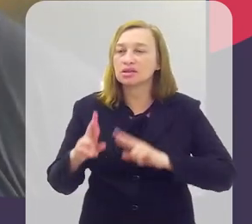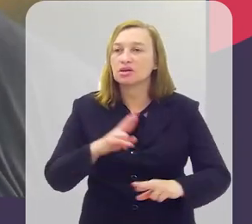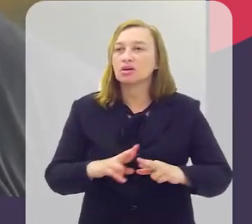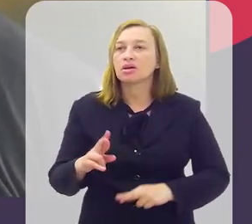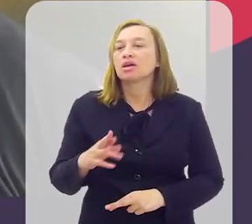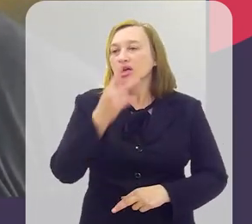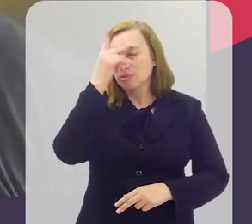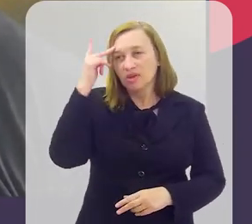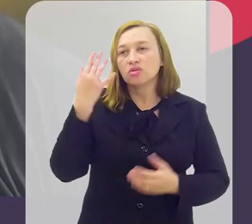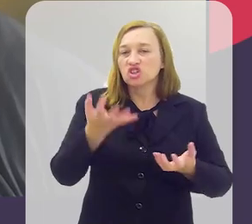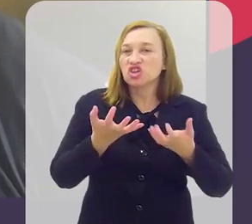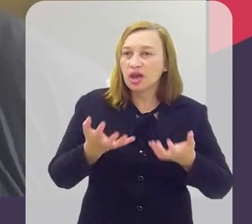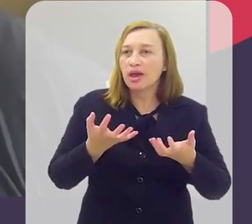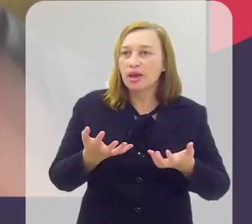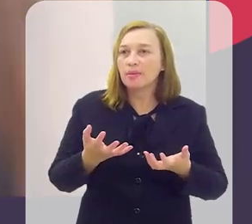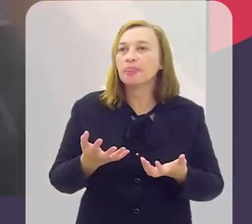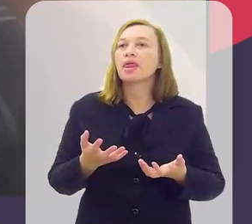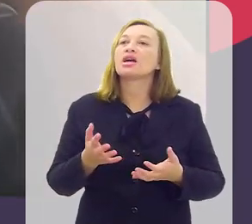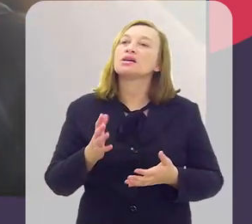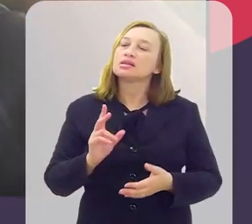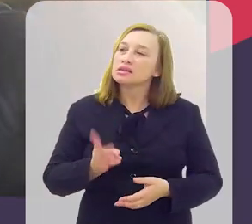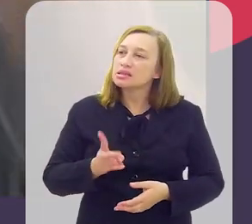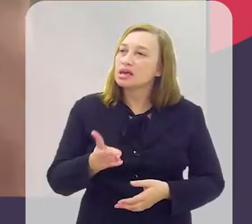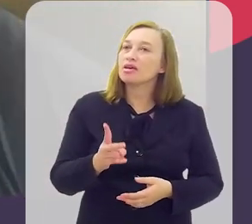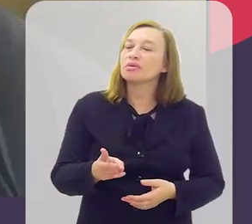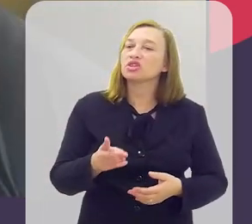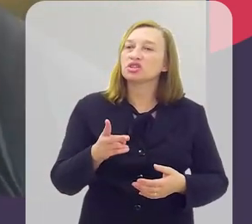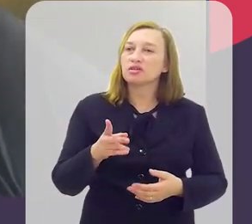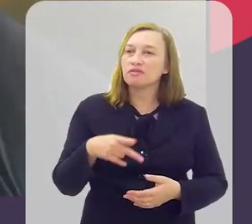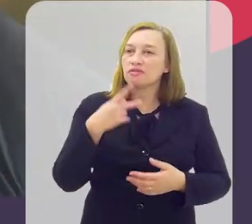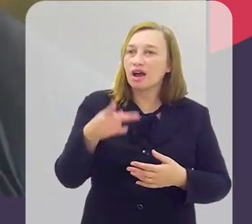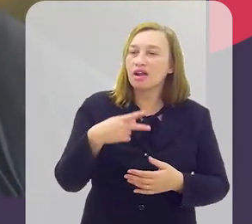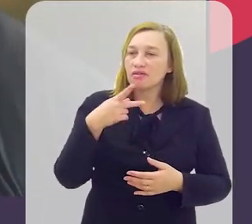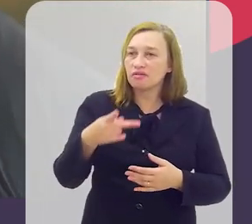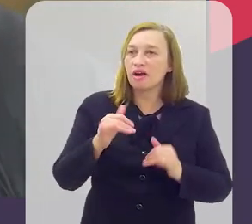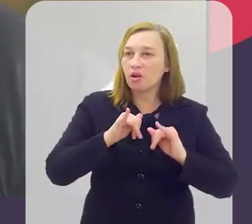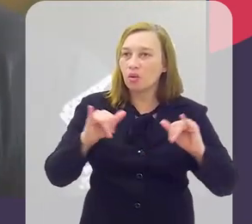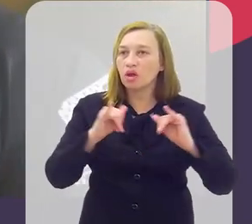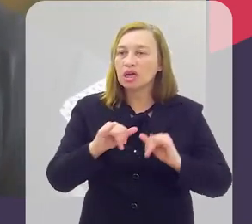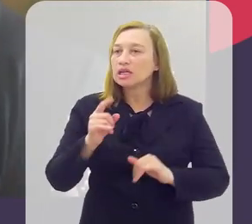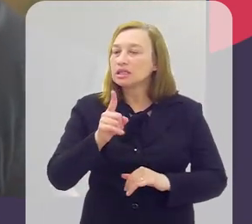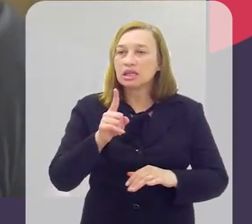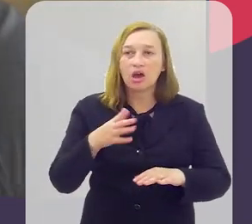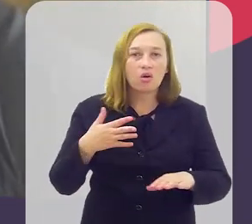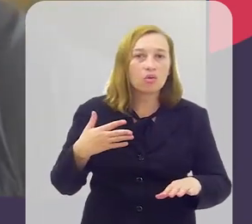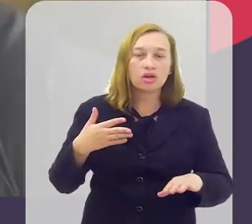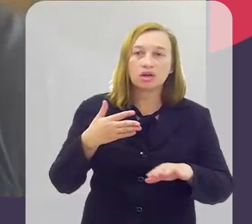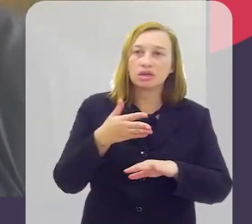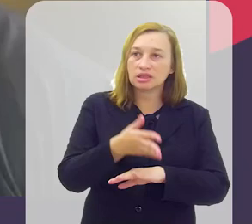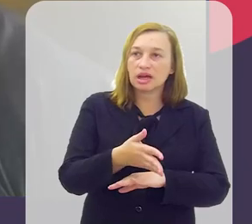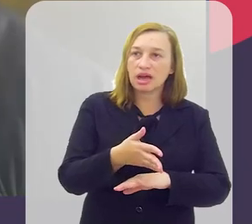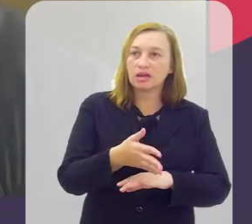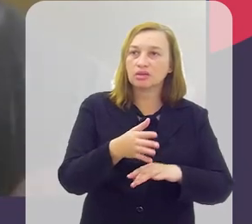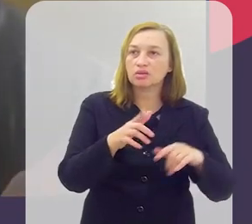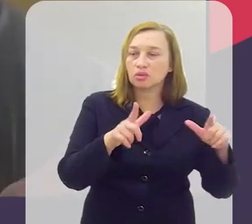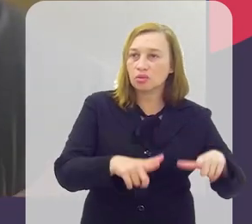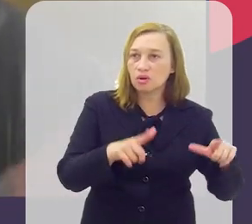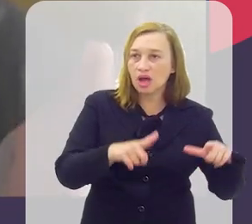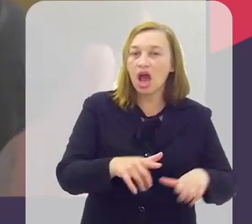que a galera está tentando de alguma forma. A gente até sempre faz campanha sobre isso, em não subir no estabelecimento. No Rio de